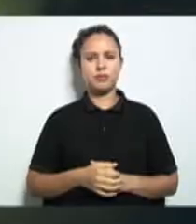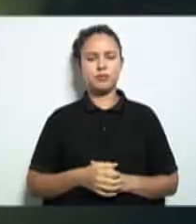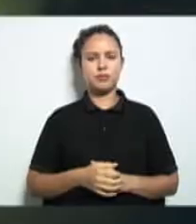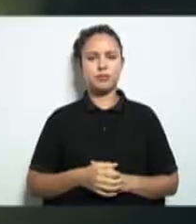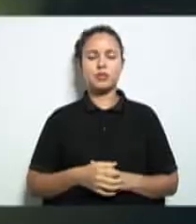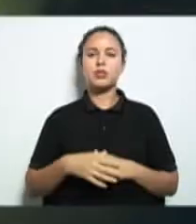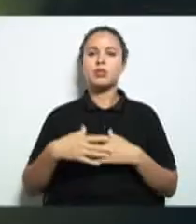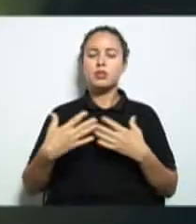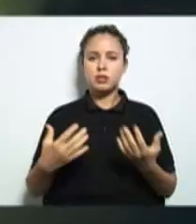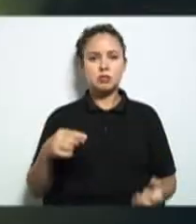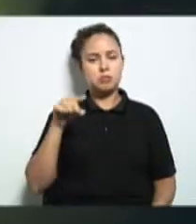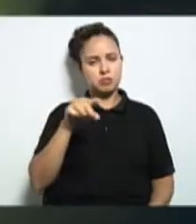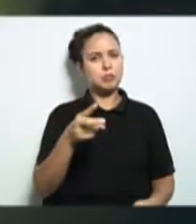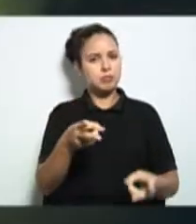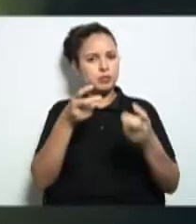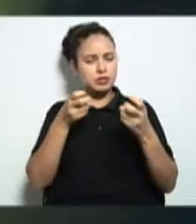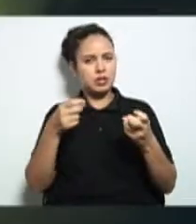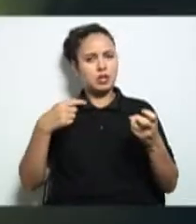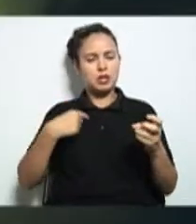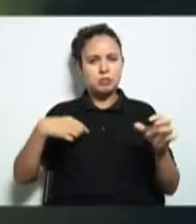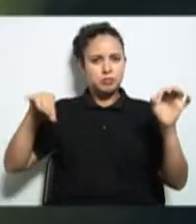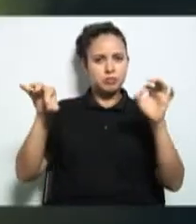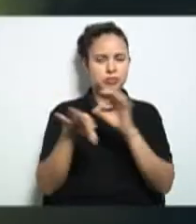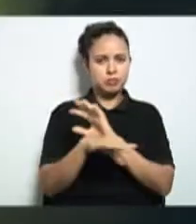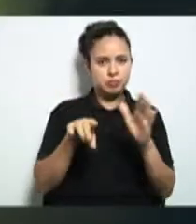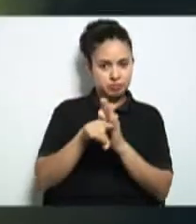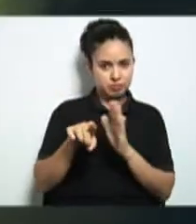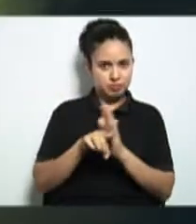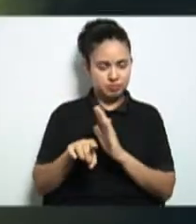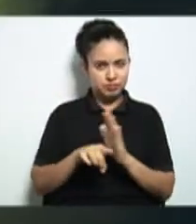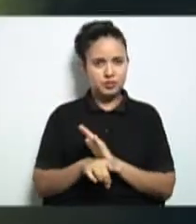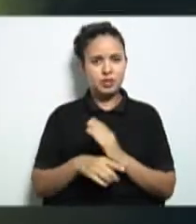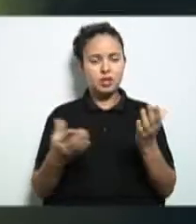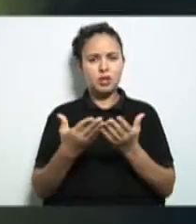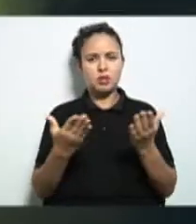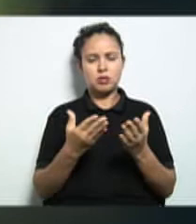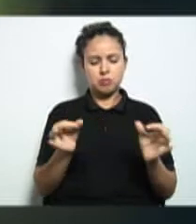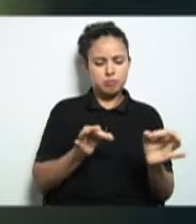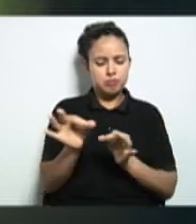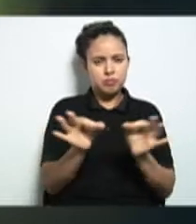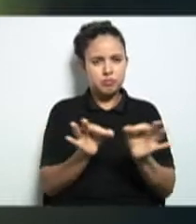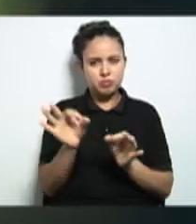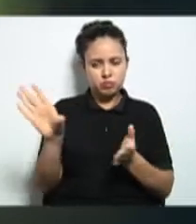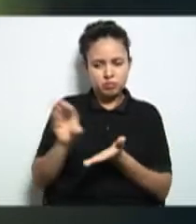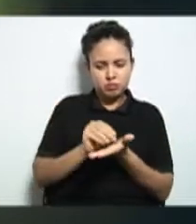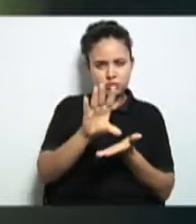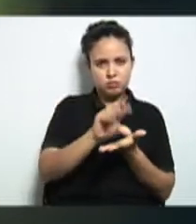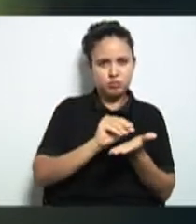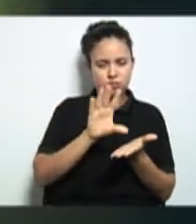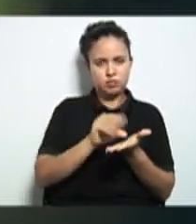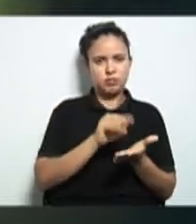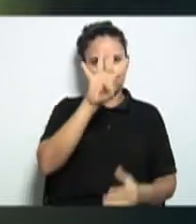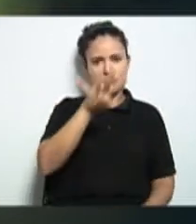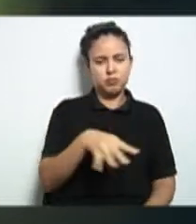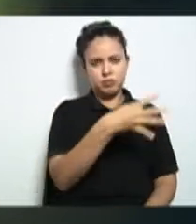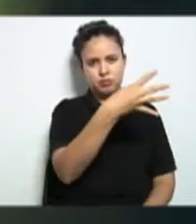Bom, pessoal, vocês viram que eu consegui concluir a aplicação do questionário. Agora eu preciso organizar os dados recolhidos em uma tabela, montar um gráfico e